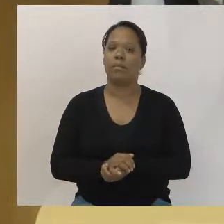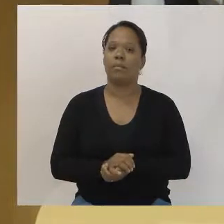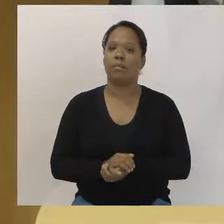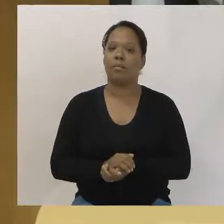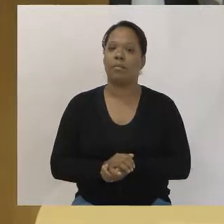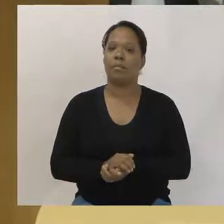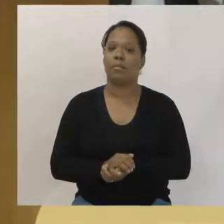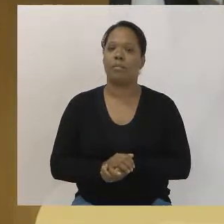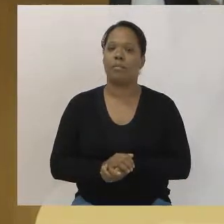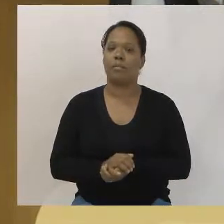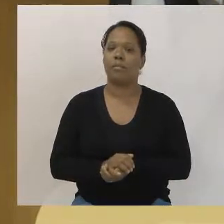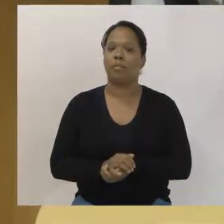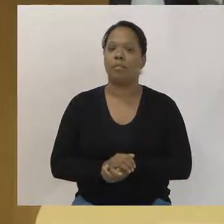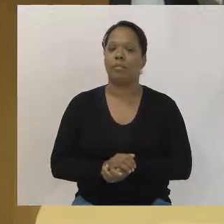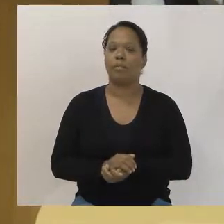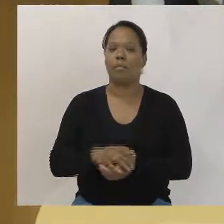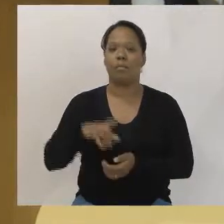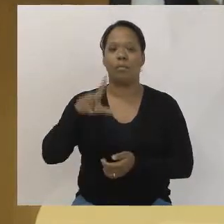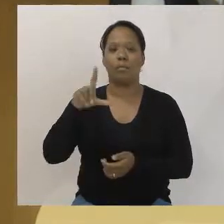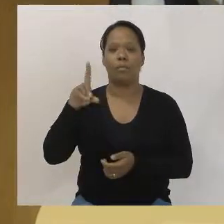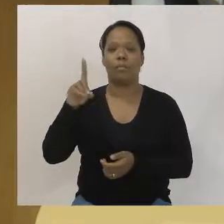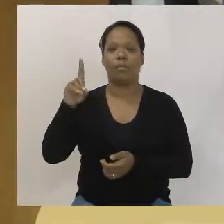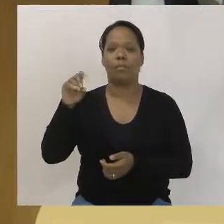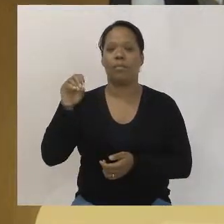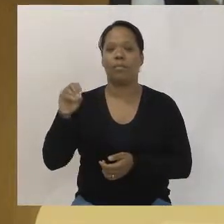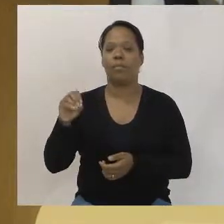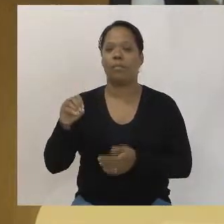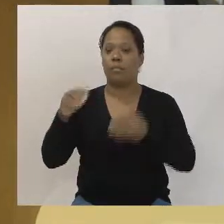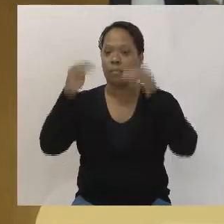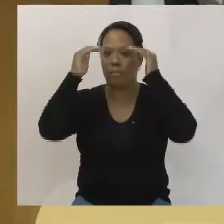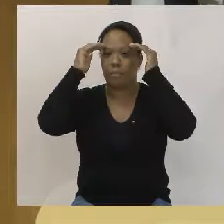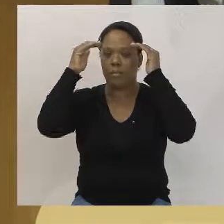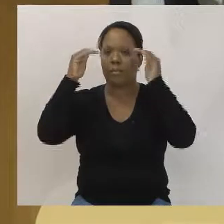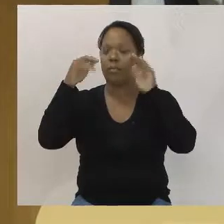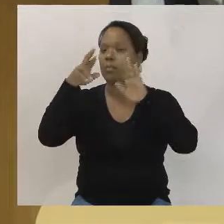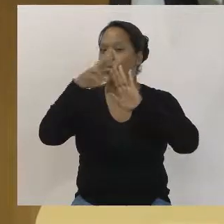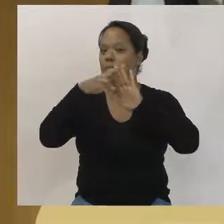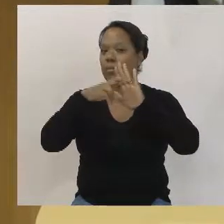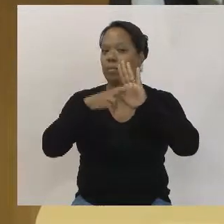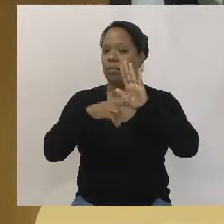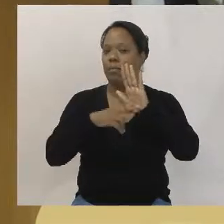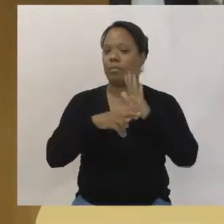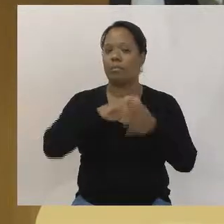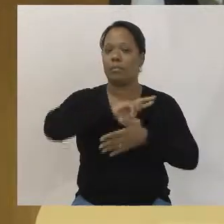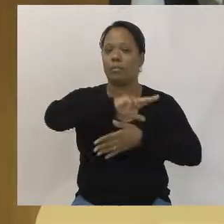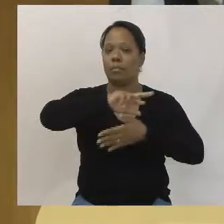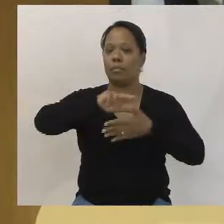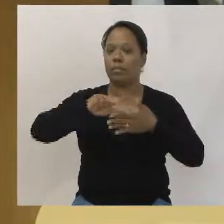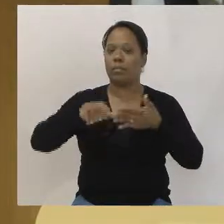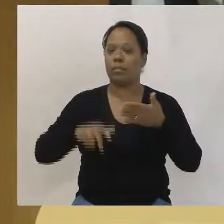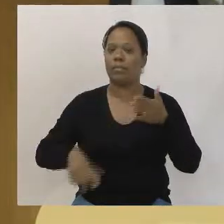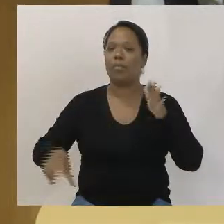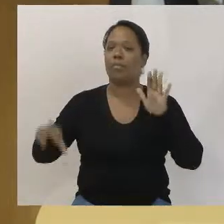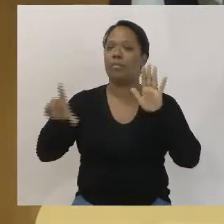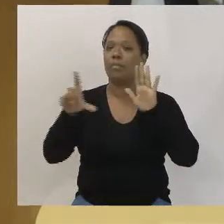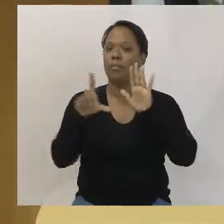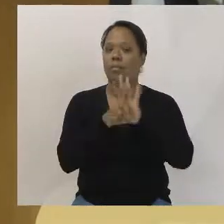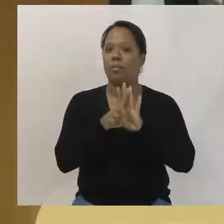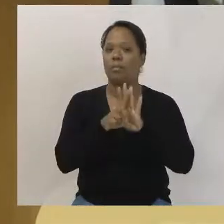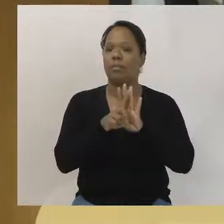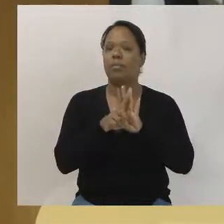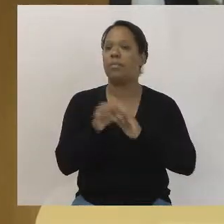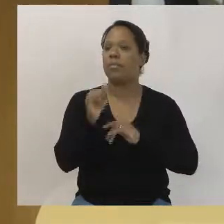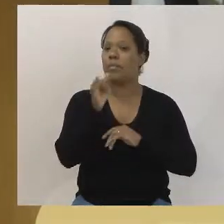jurídica a idéia deve cumprir uma série de requisitos que diversas legislações nos impõe como por